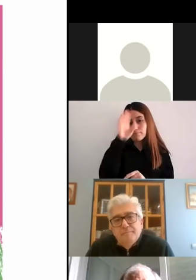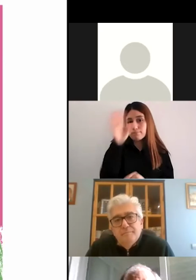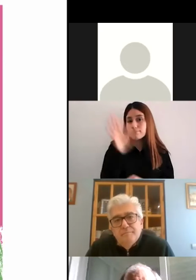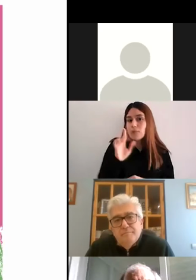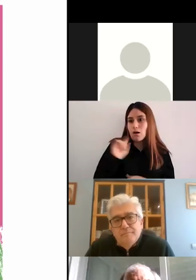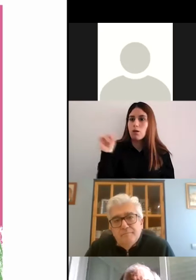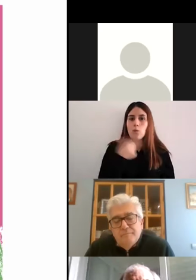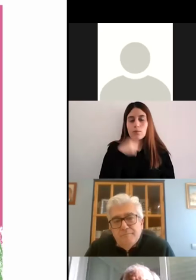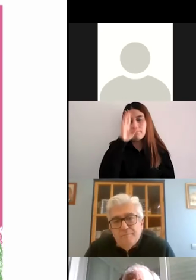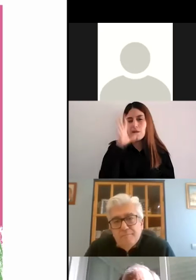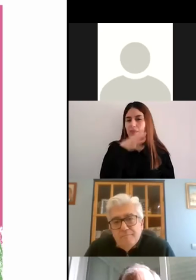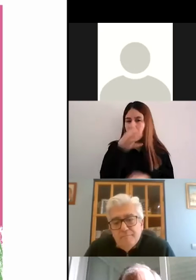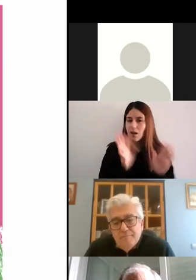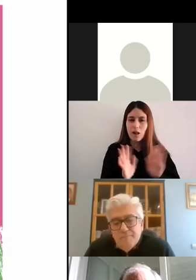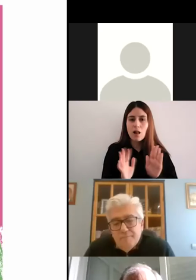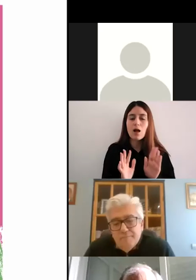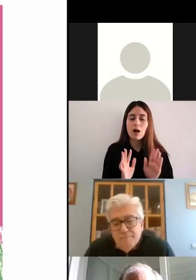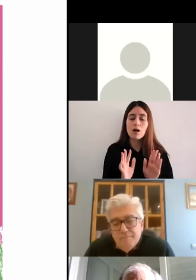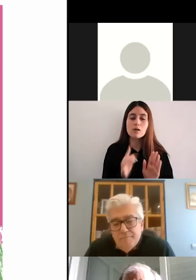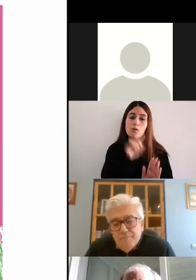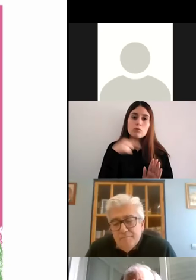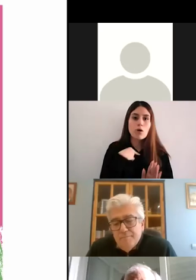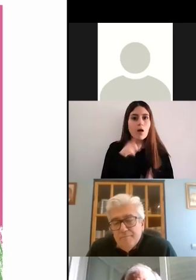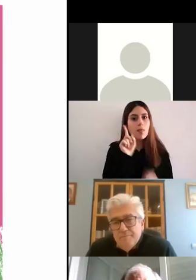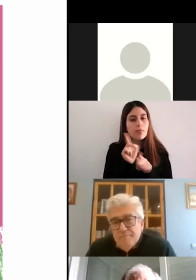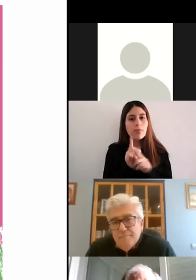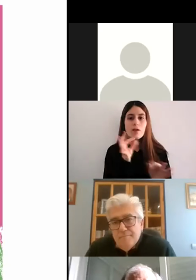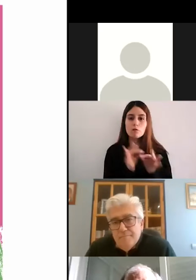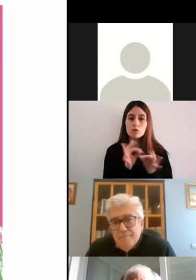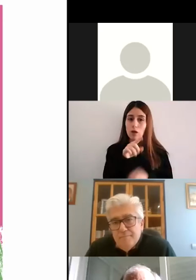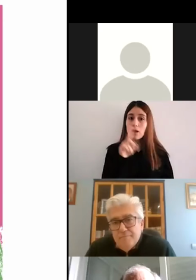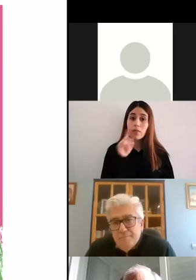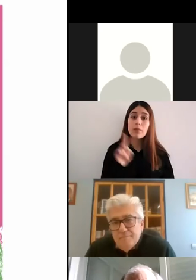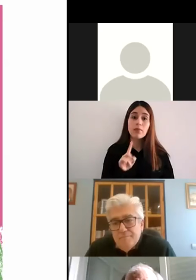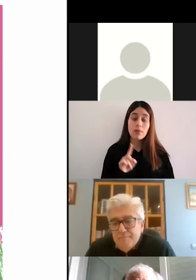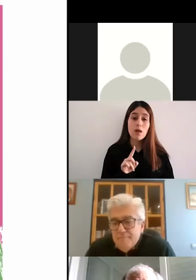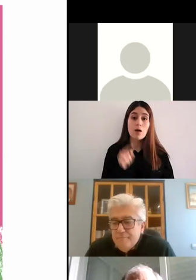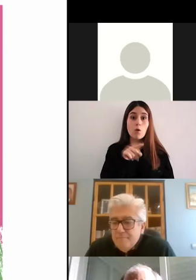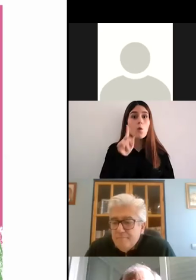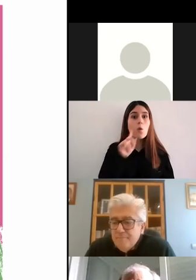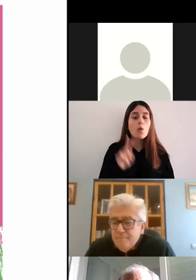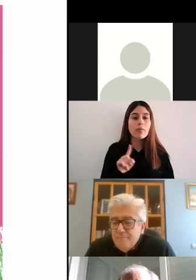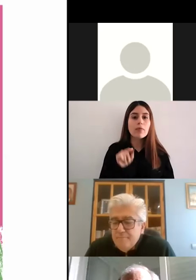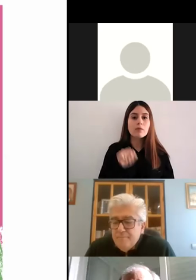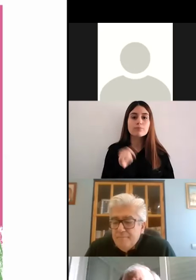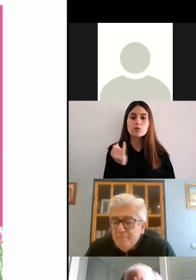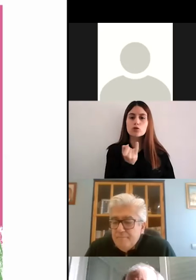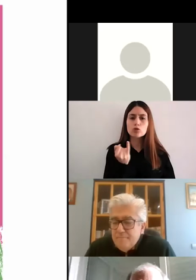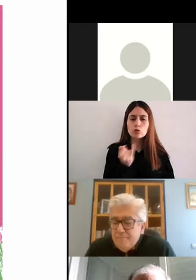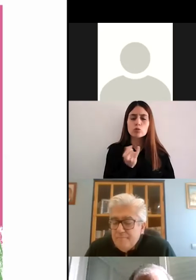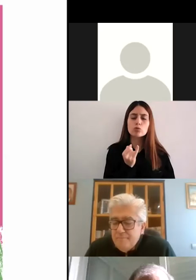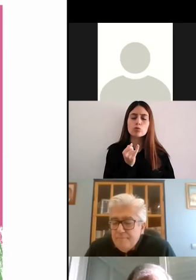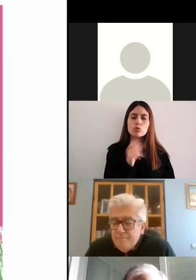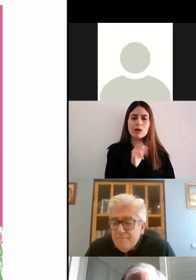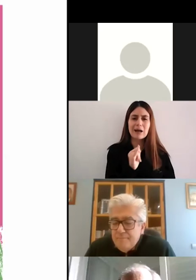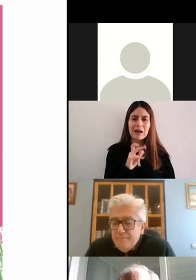mencionar, apesar disso, estamos a festejar este dia. É um dia em que o Instituto Ricardo Jorge, em colaboração